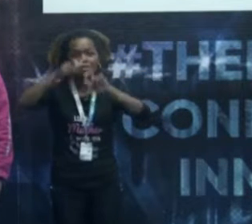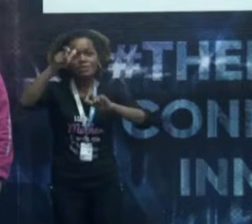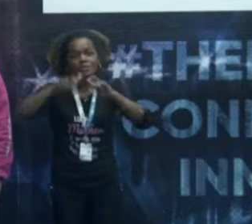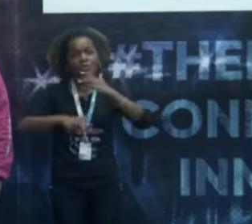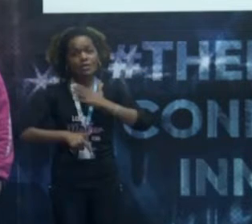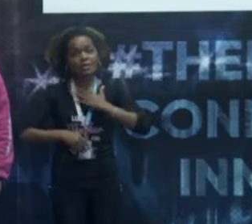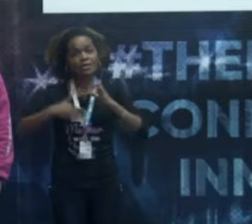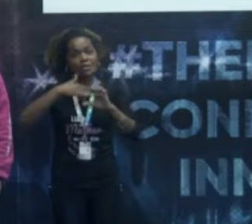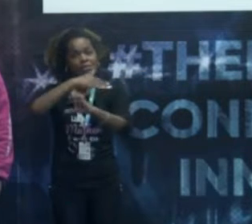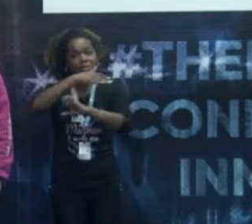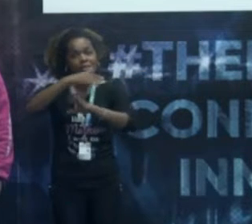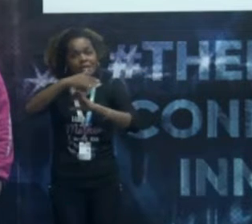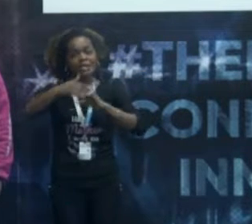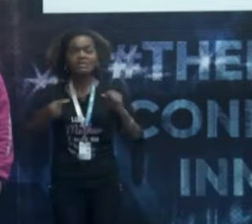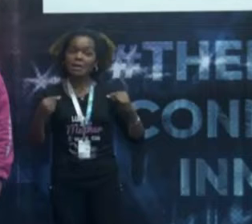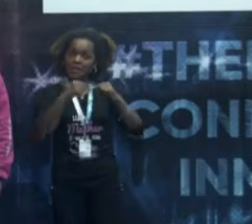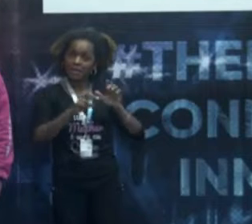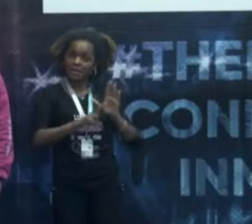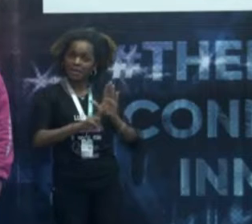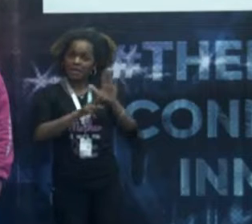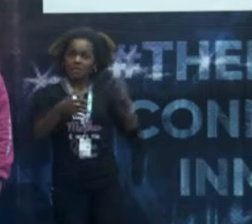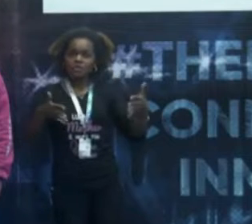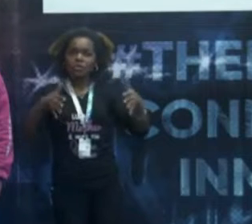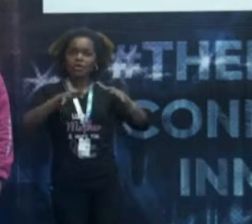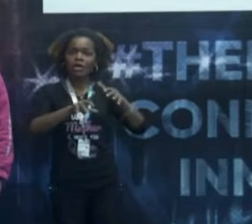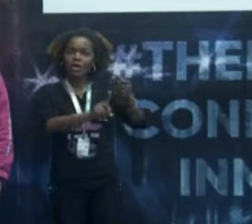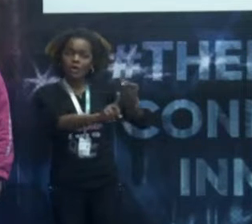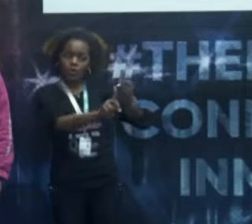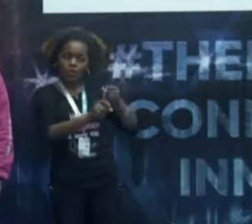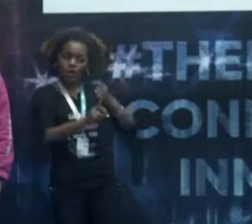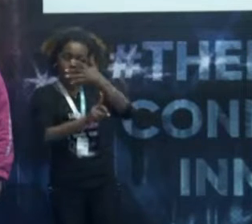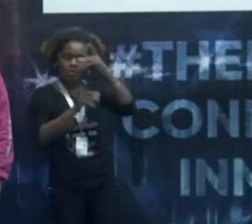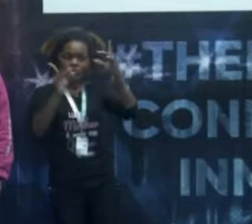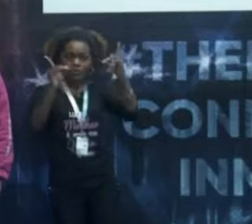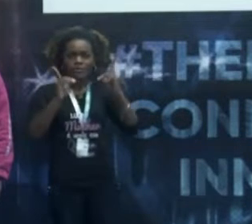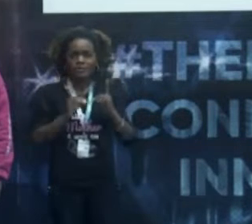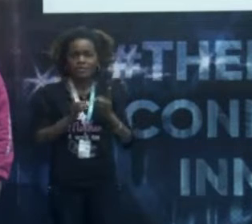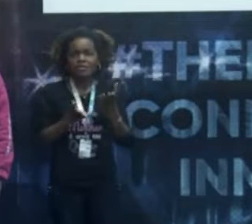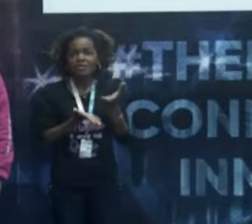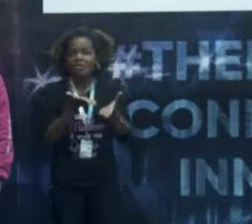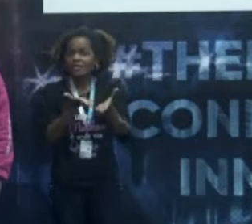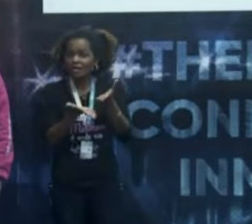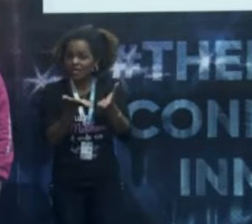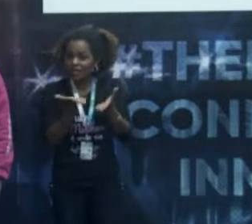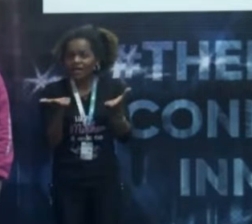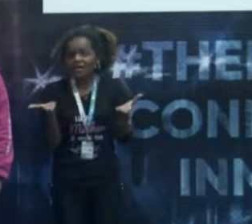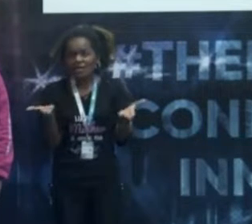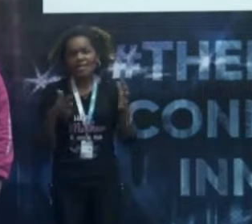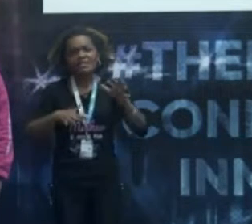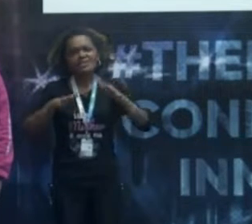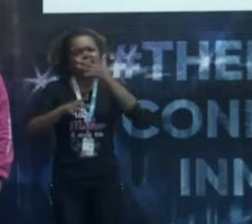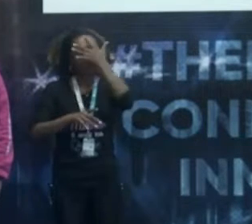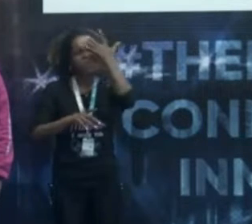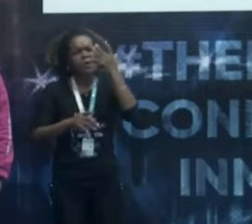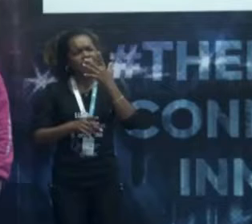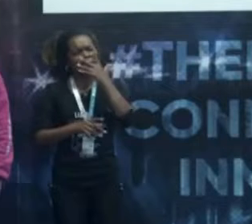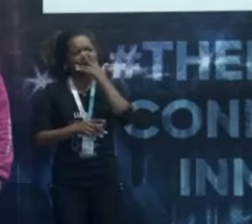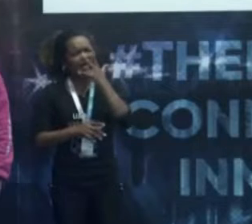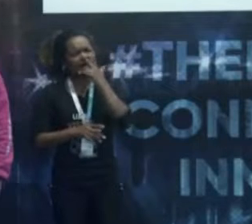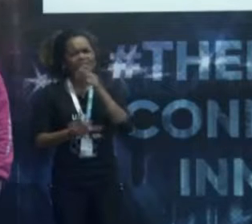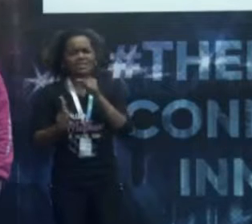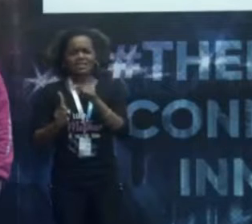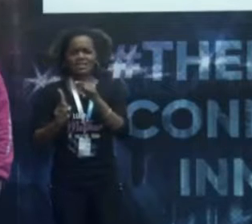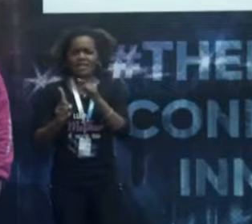inclusiva, e colocar uma pessoa com deficiência, contratar uma pessoa com deficiência, e de repente essa pessoa ela se torna uma pessoa